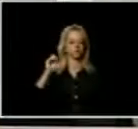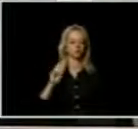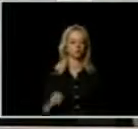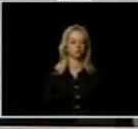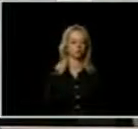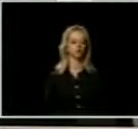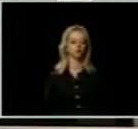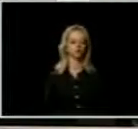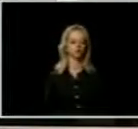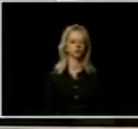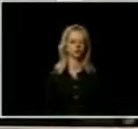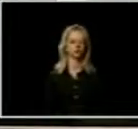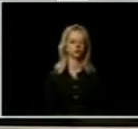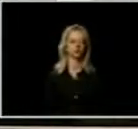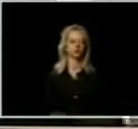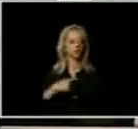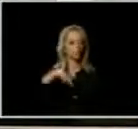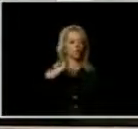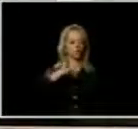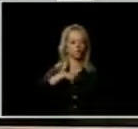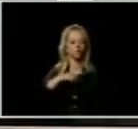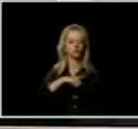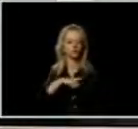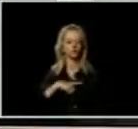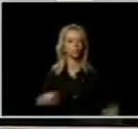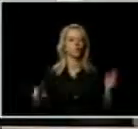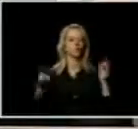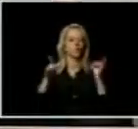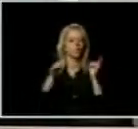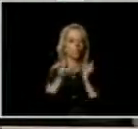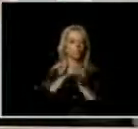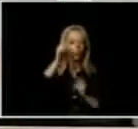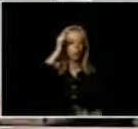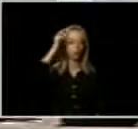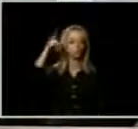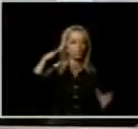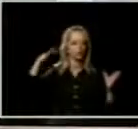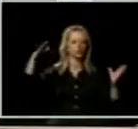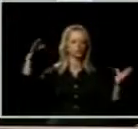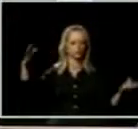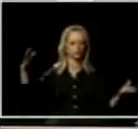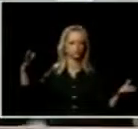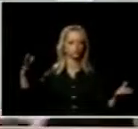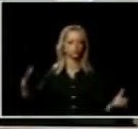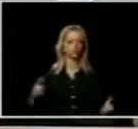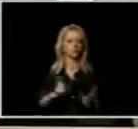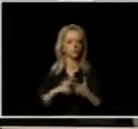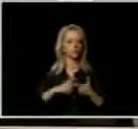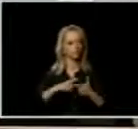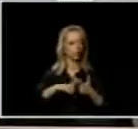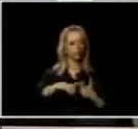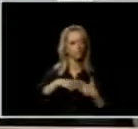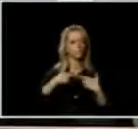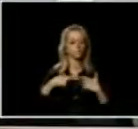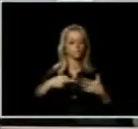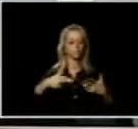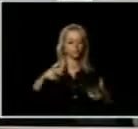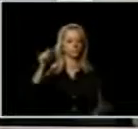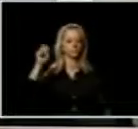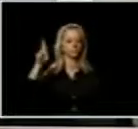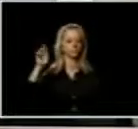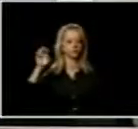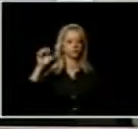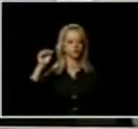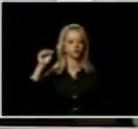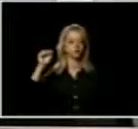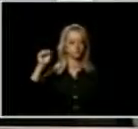aqui de um grande encontro de cultura que vai unir diversas áreas, mas nós precisamos que